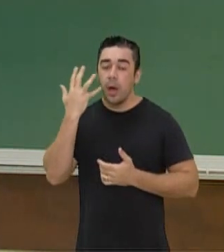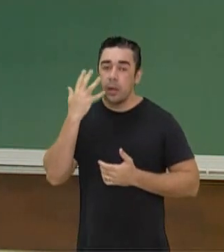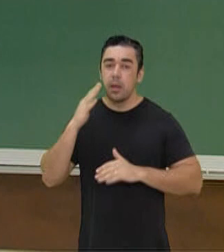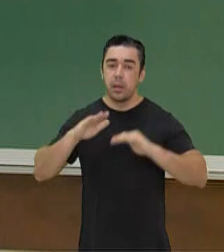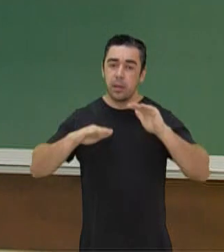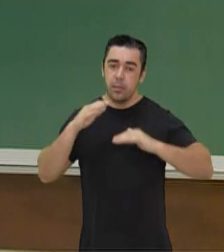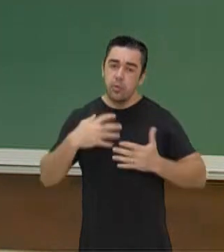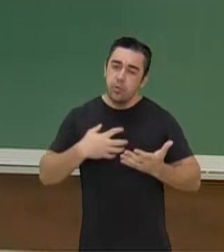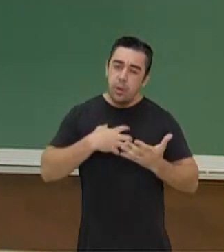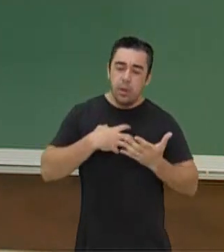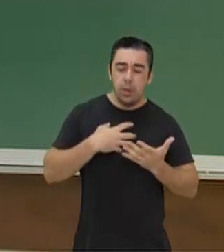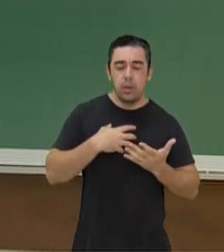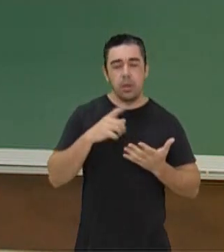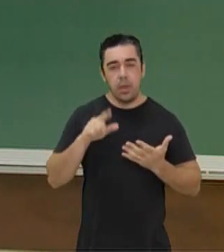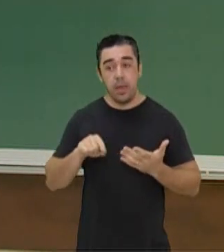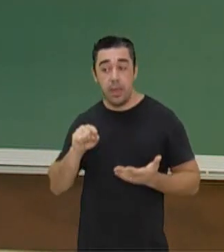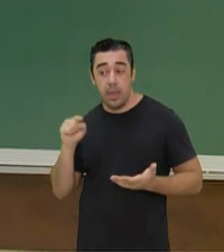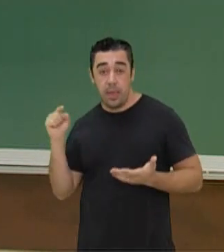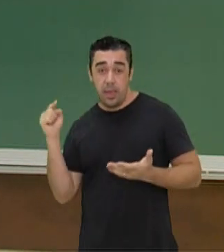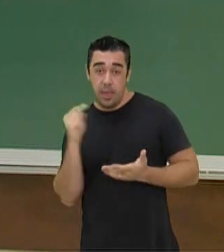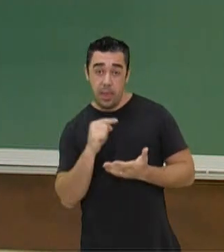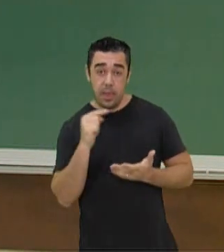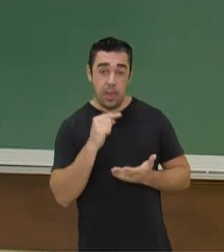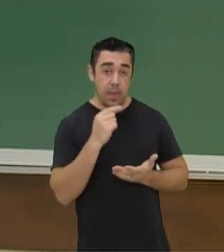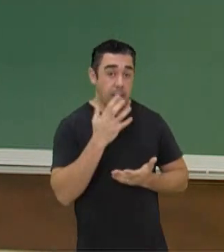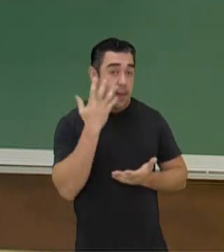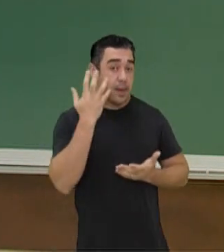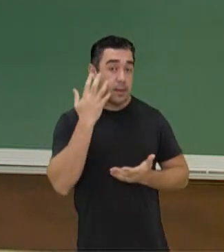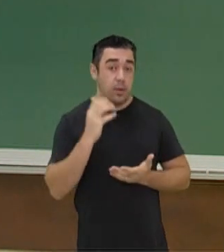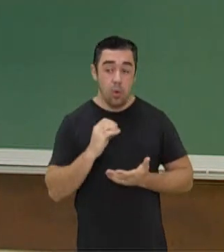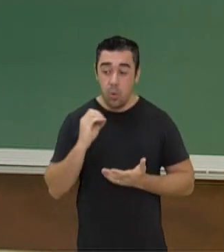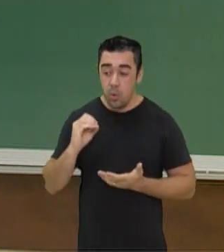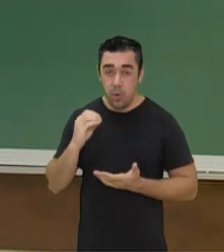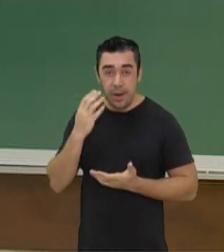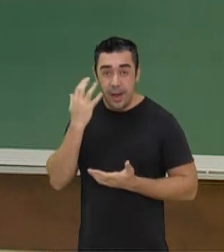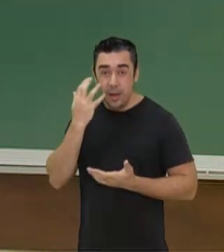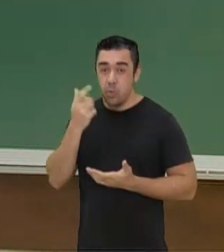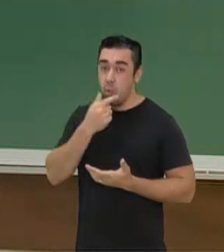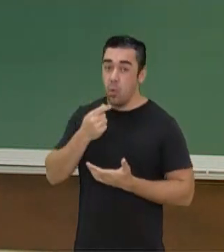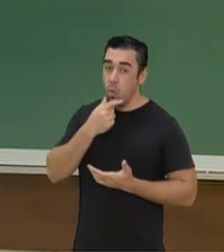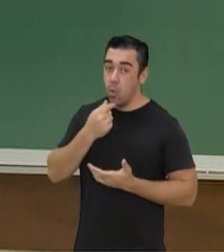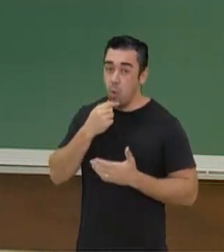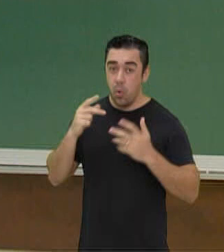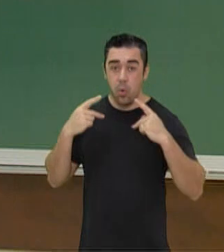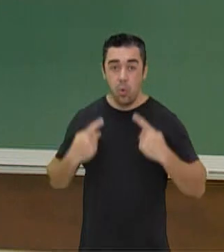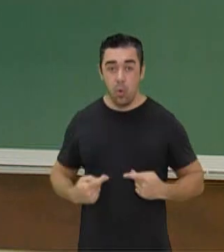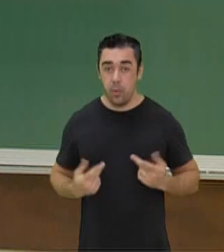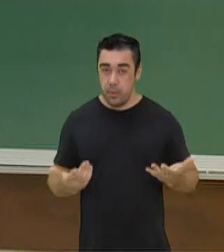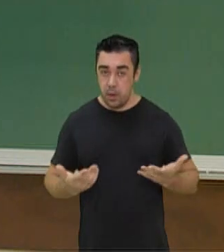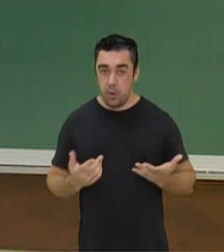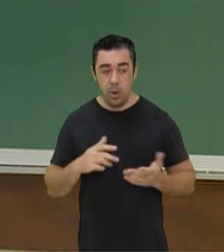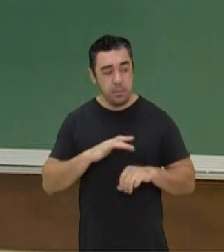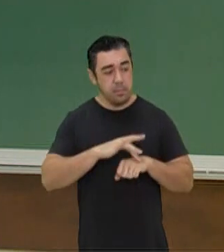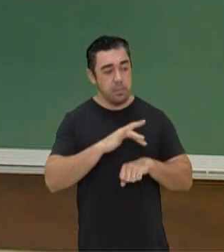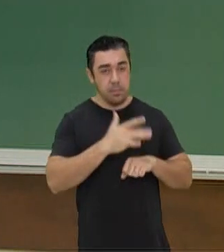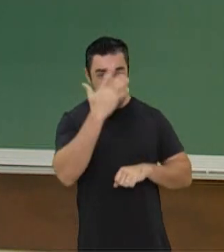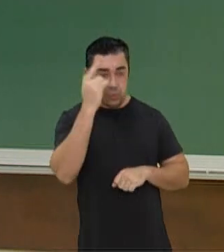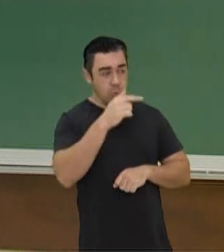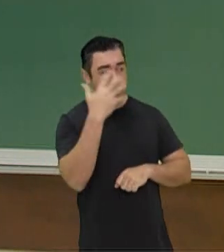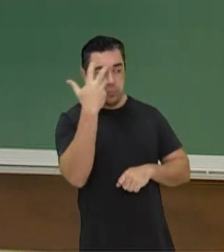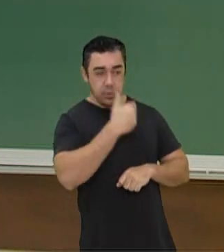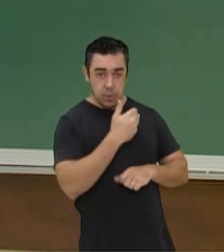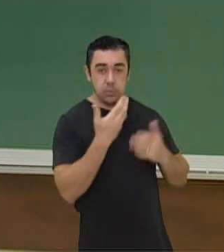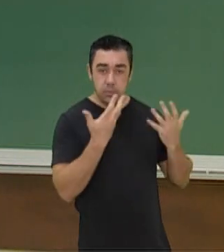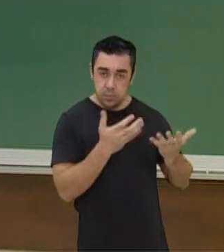de falar, da expressão, esse gato é o gato, ou seja, o homem, né? Ou uma pessoa bela, diríamos,